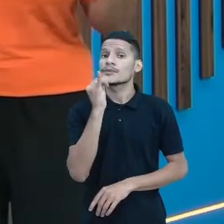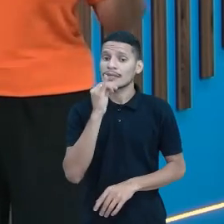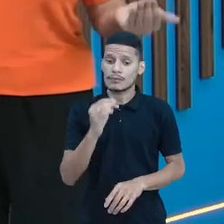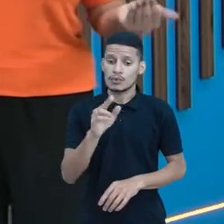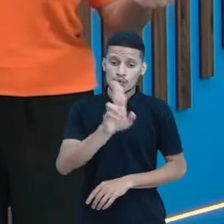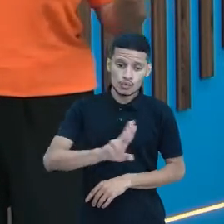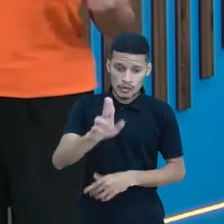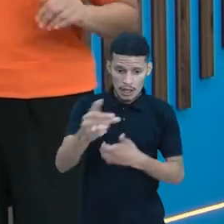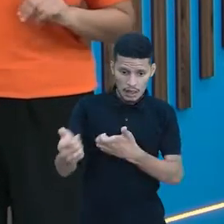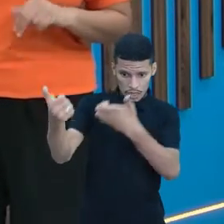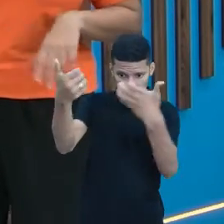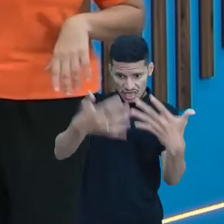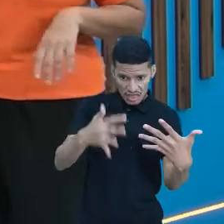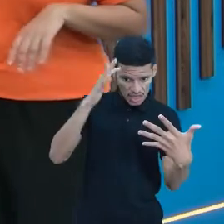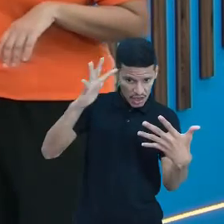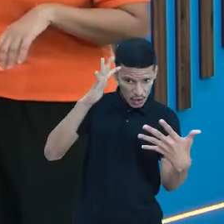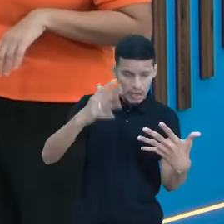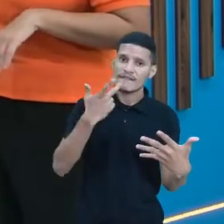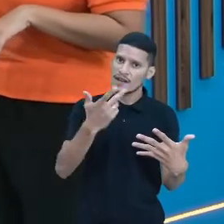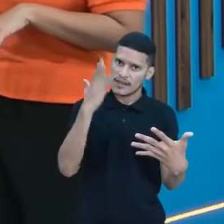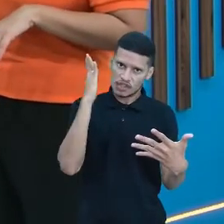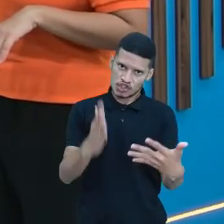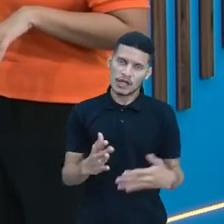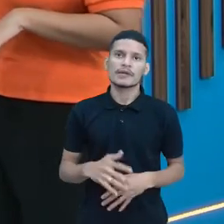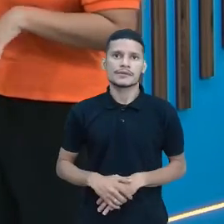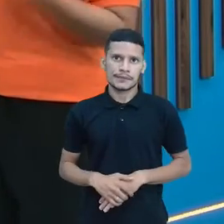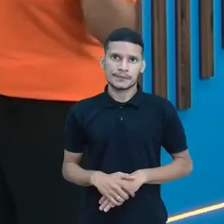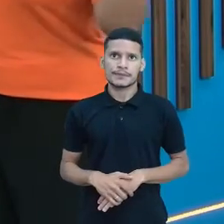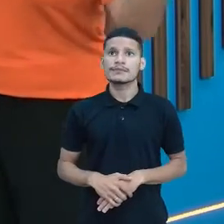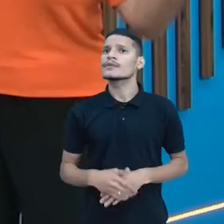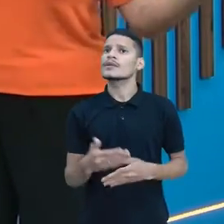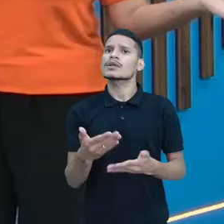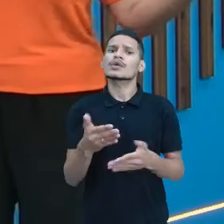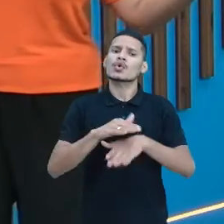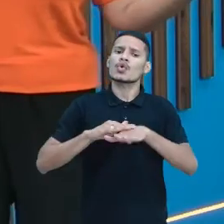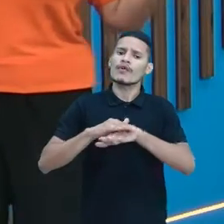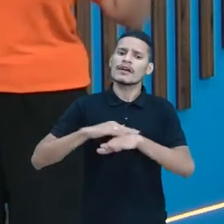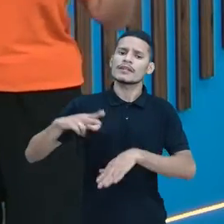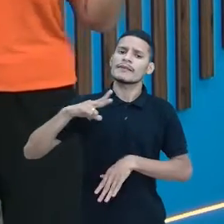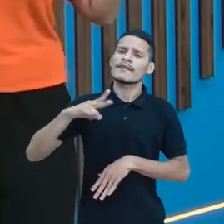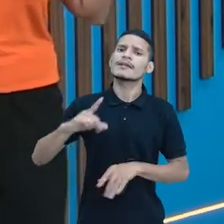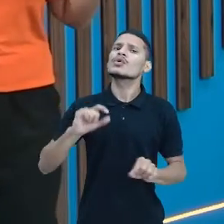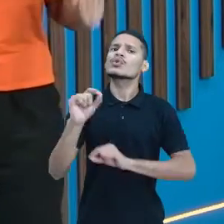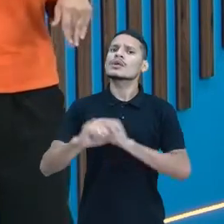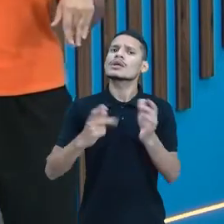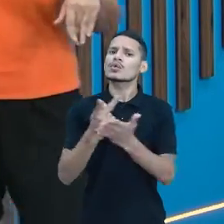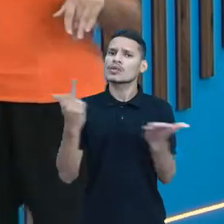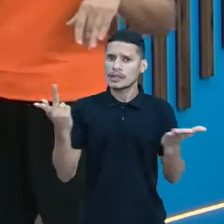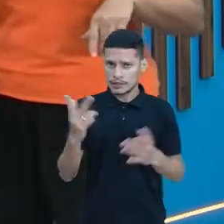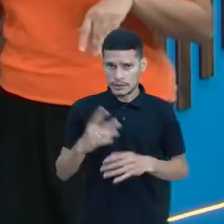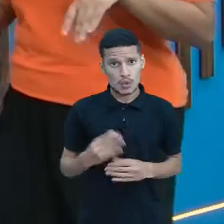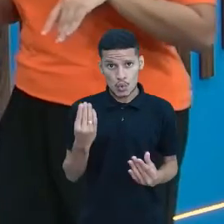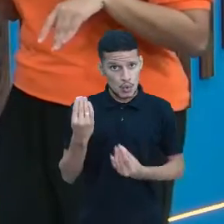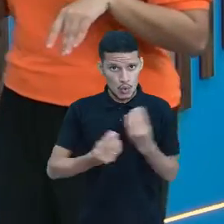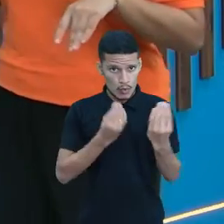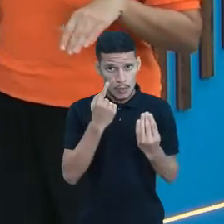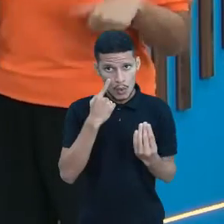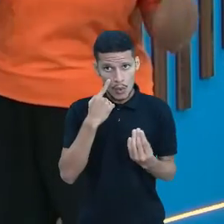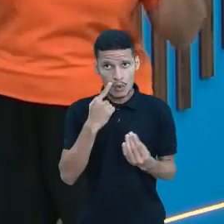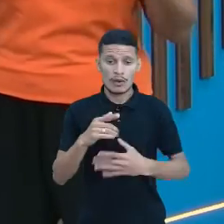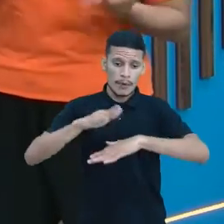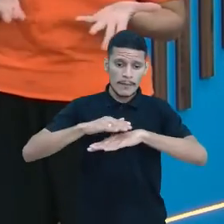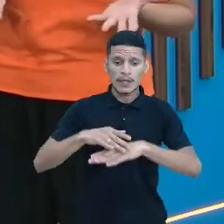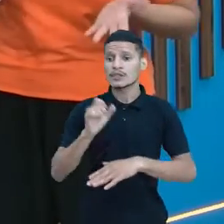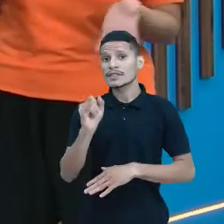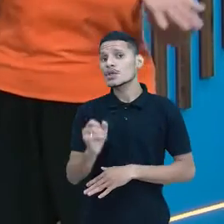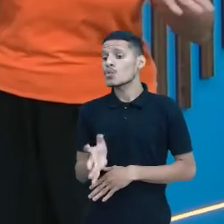para explicação teórica, que isso aí eu já falei para vocês. As conversas privadas acontecem quando? Quando se conhece